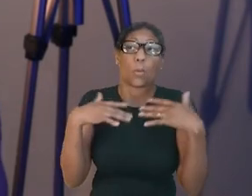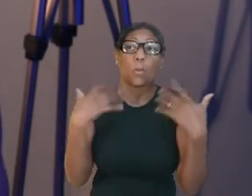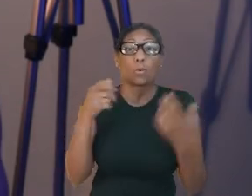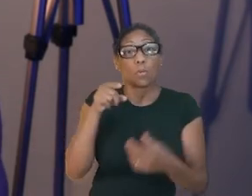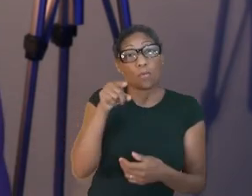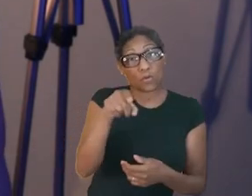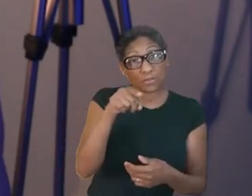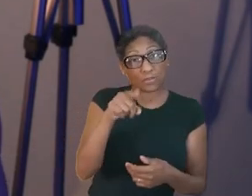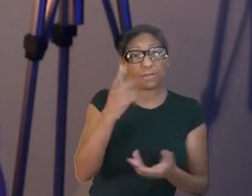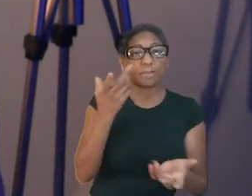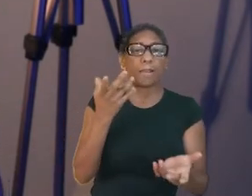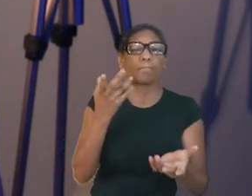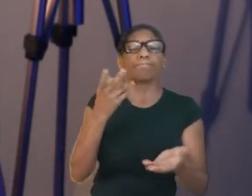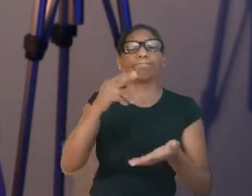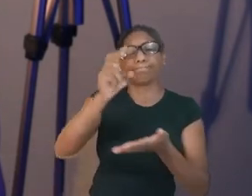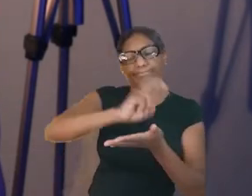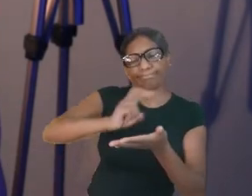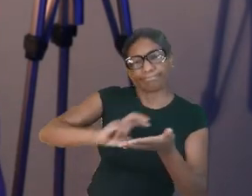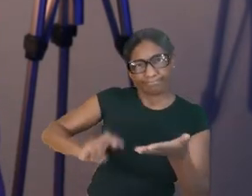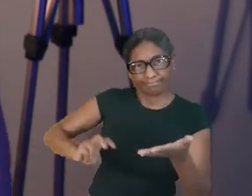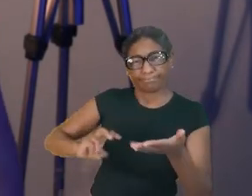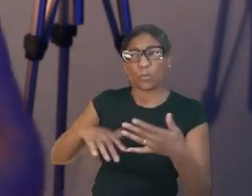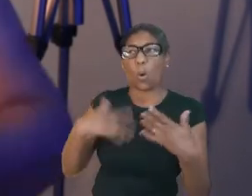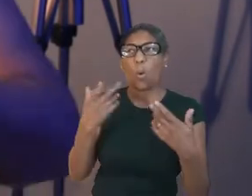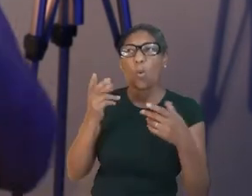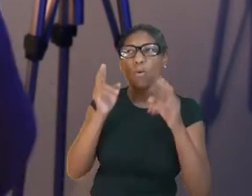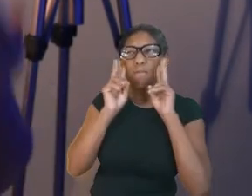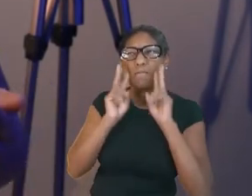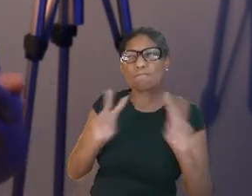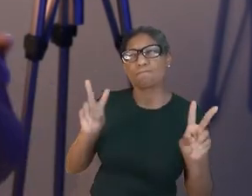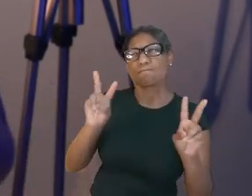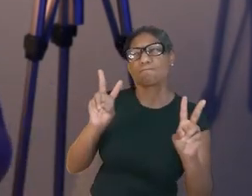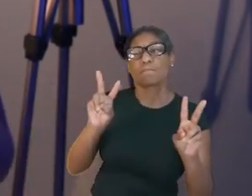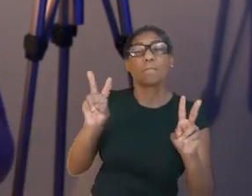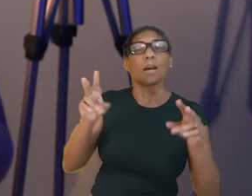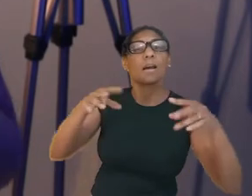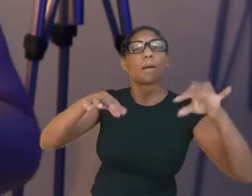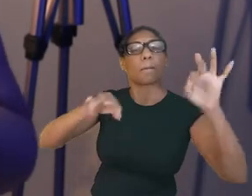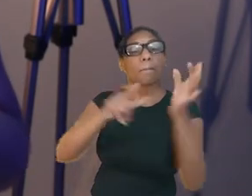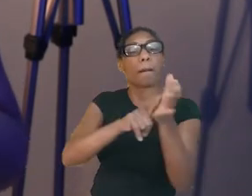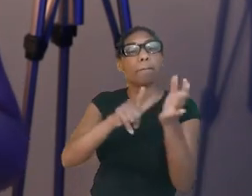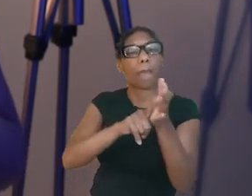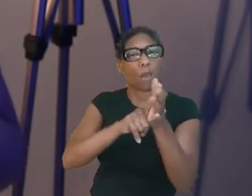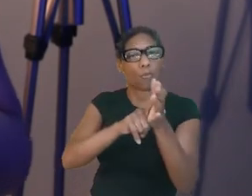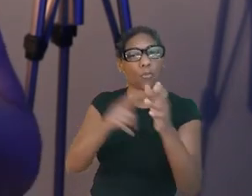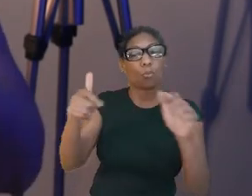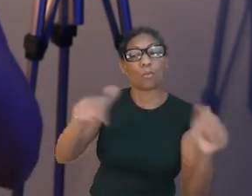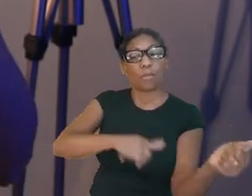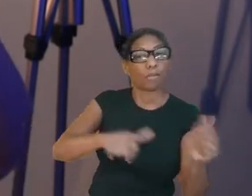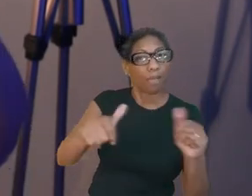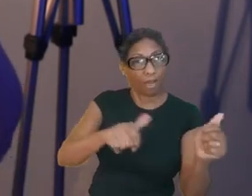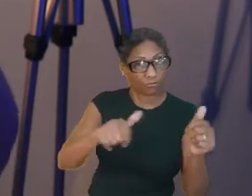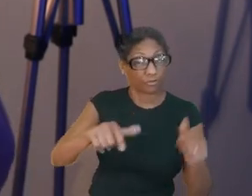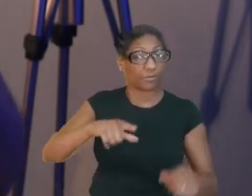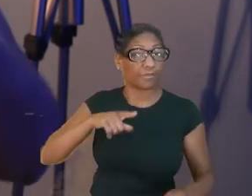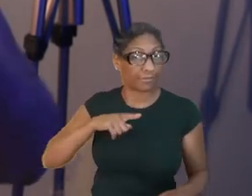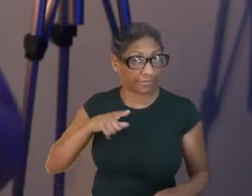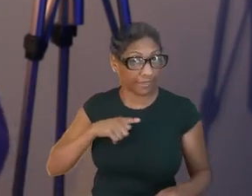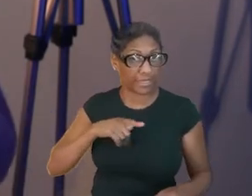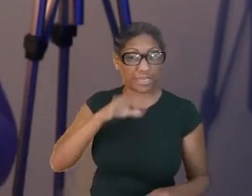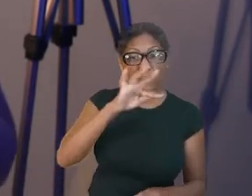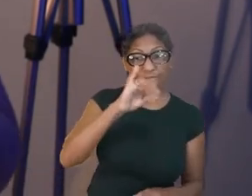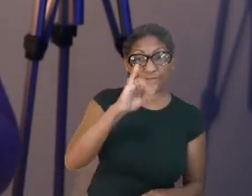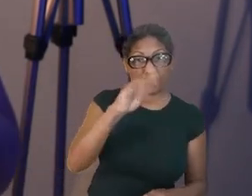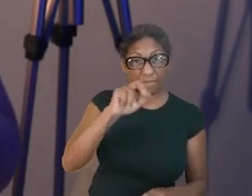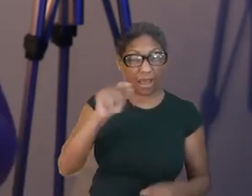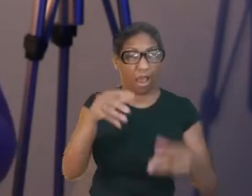de impressão fine art, pode-se dizer sobre a qualidade desse papel, que geralmente é composto por fibra de